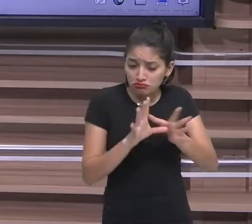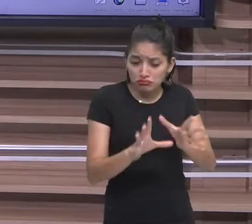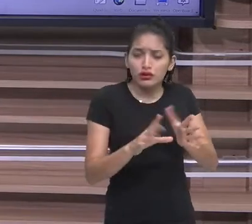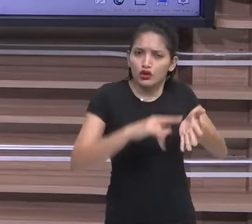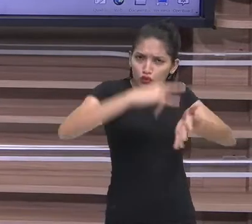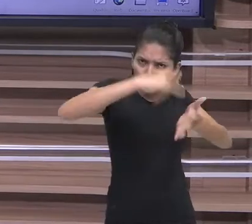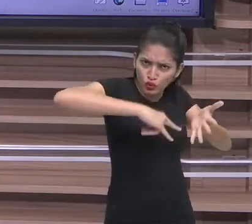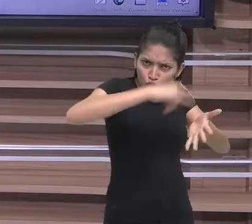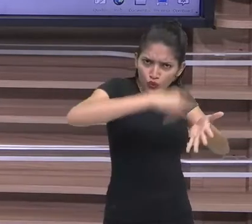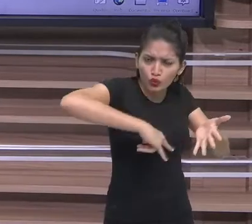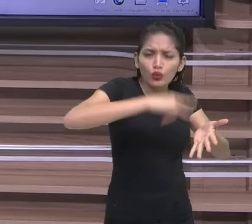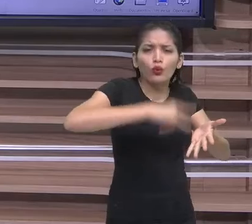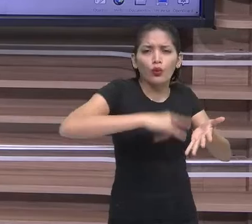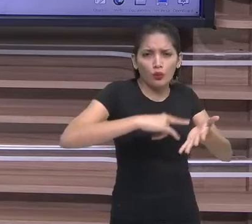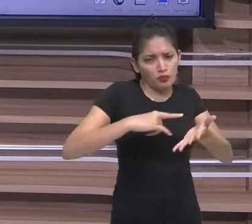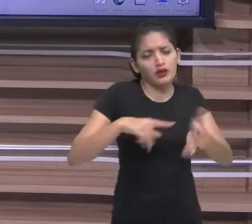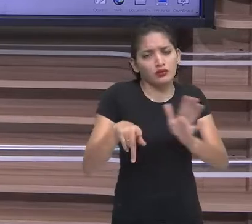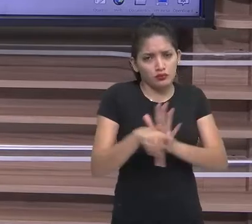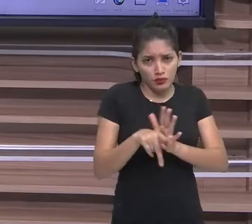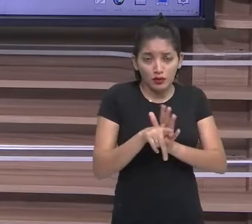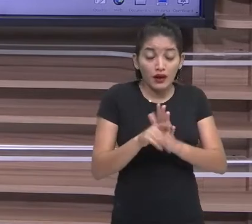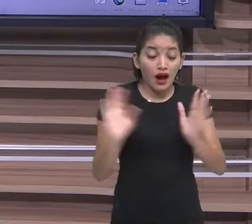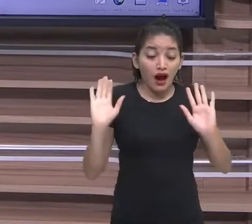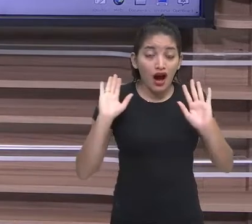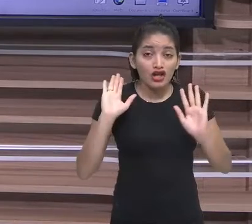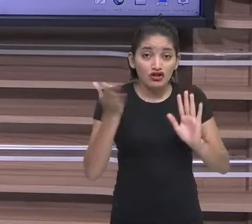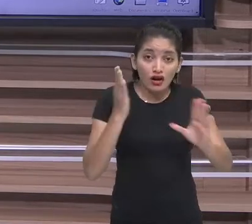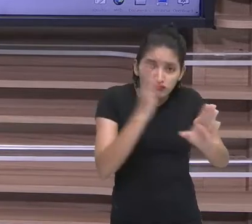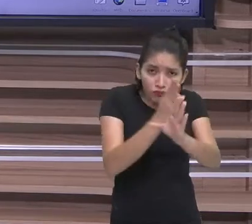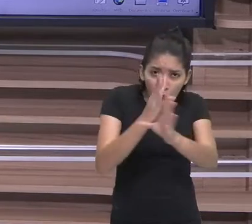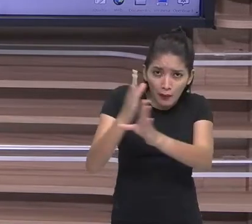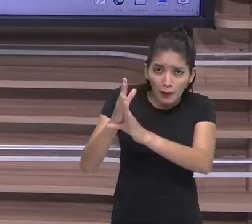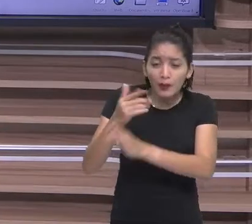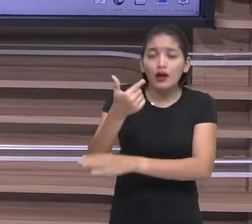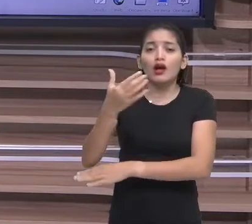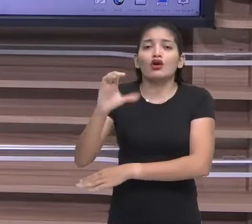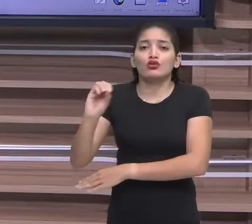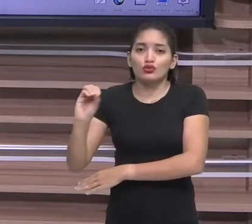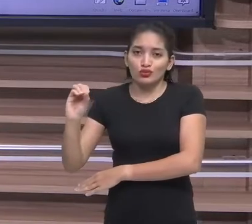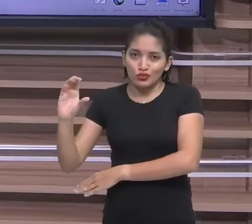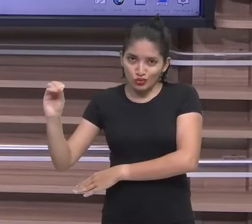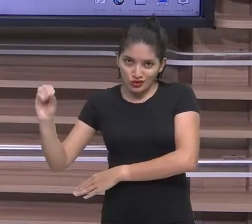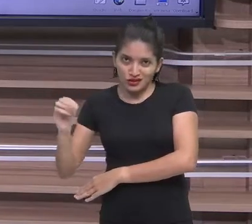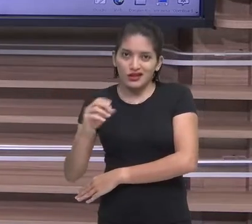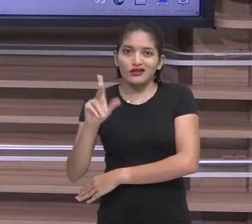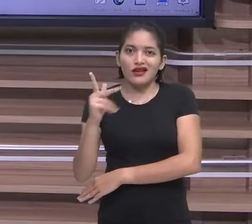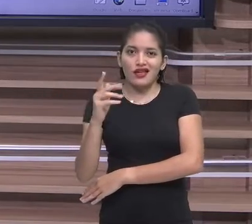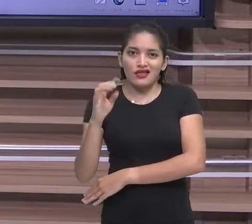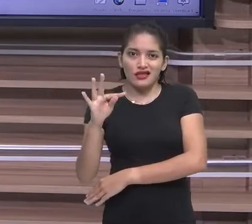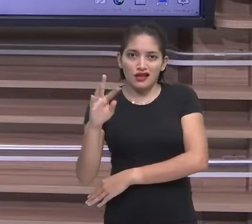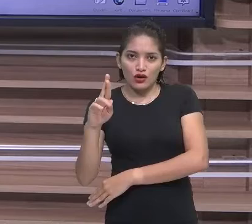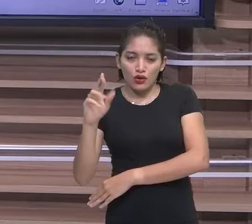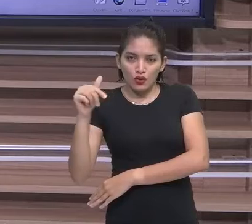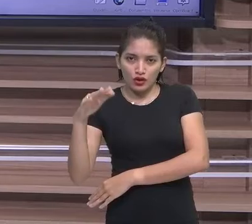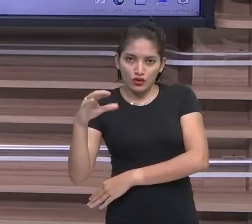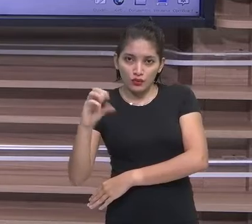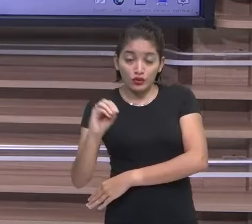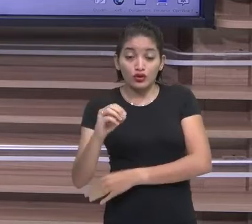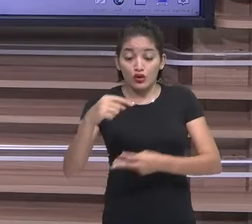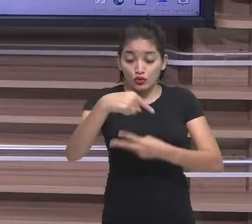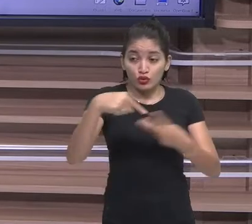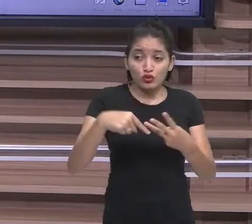testamento com uma arca e já foram descobertos mais de 200 heterônimos. Ou seja, esses três aqui são os